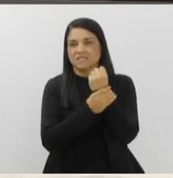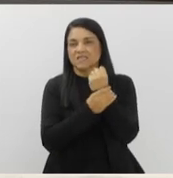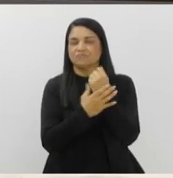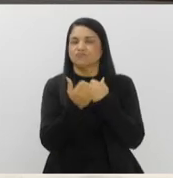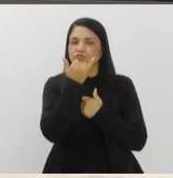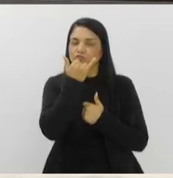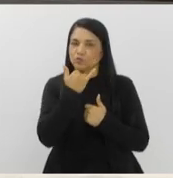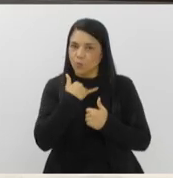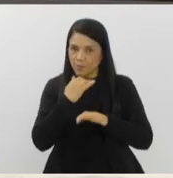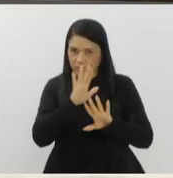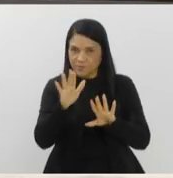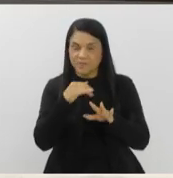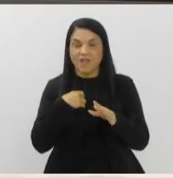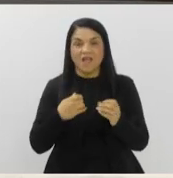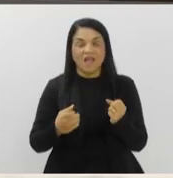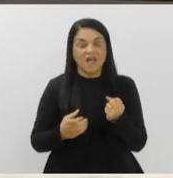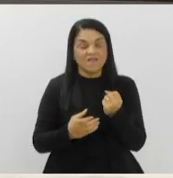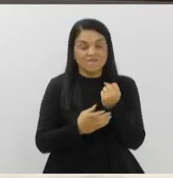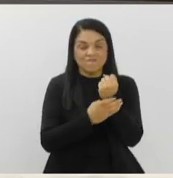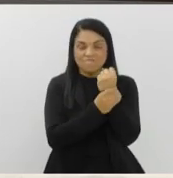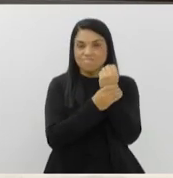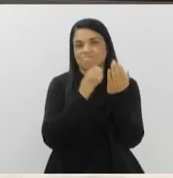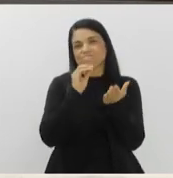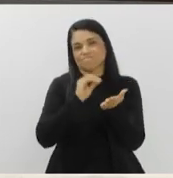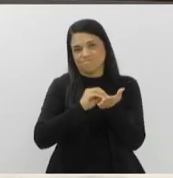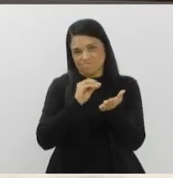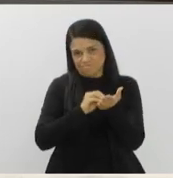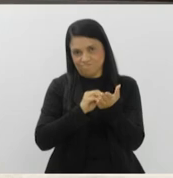a insegurança alimentar,